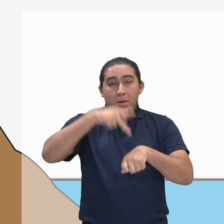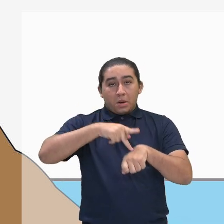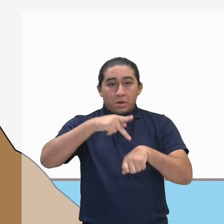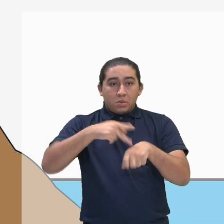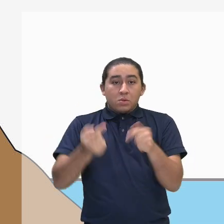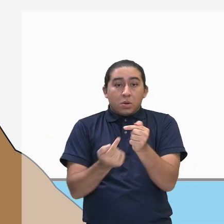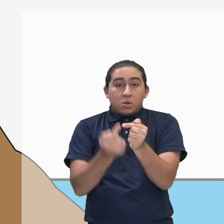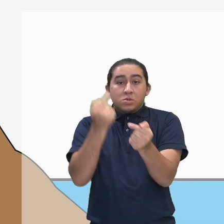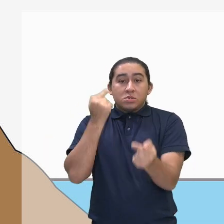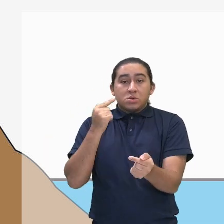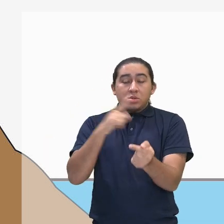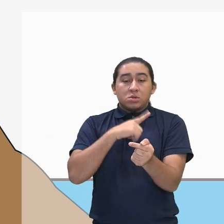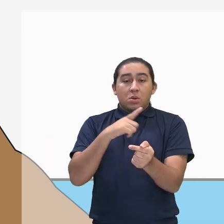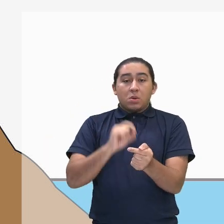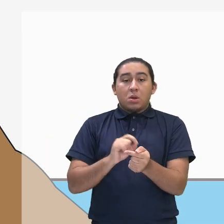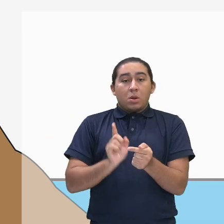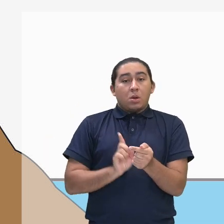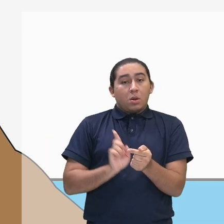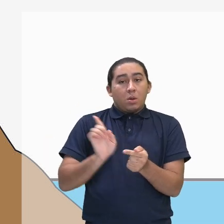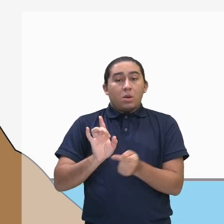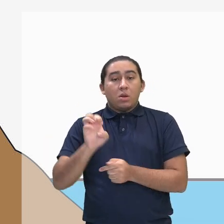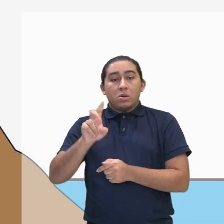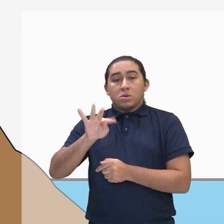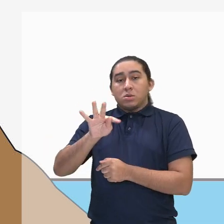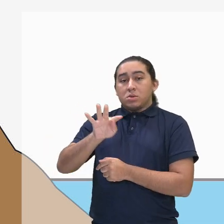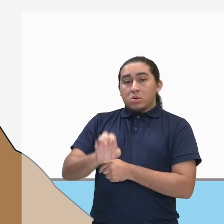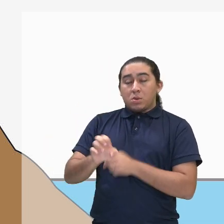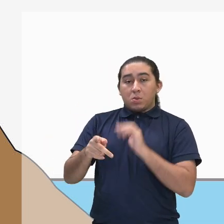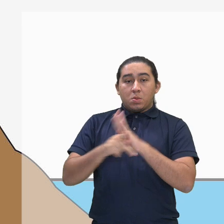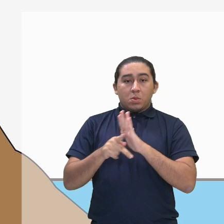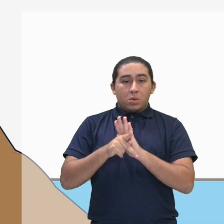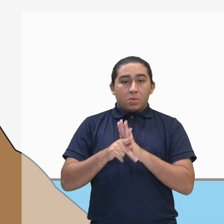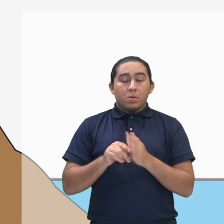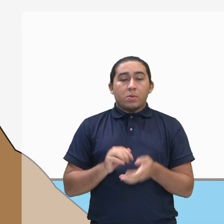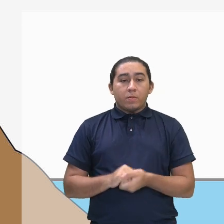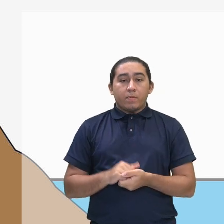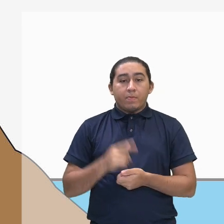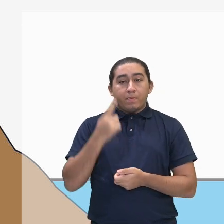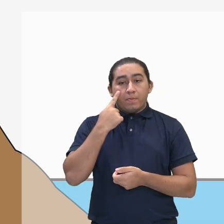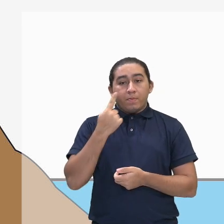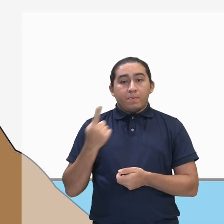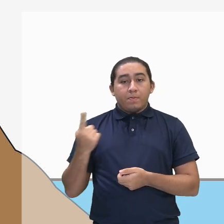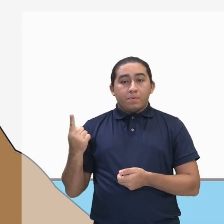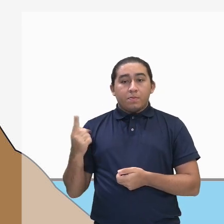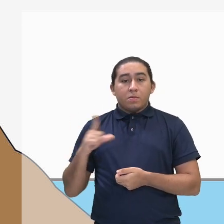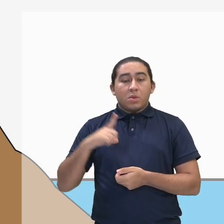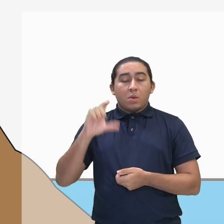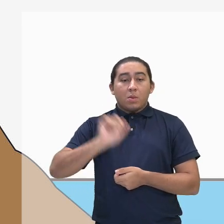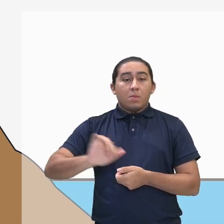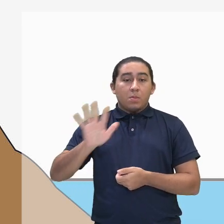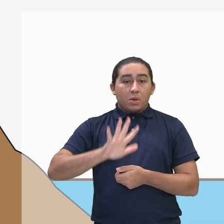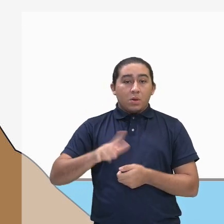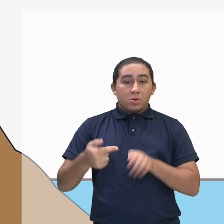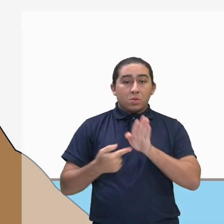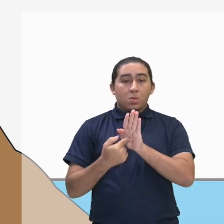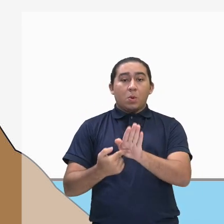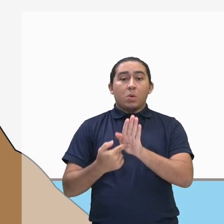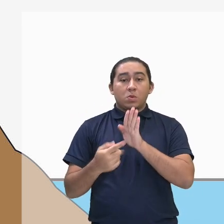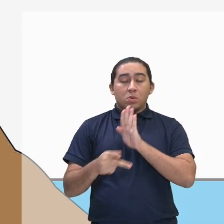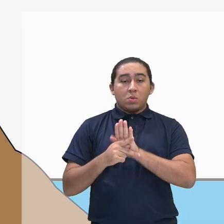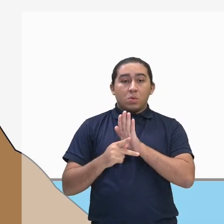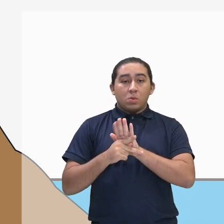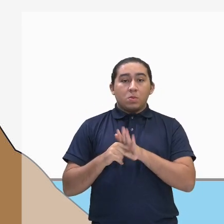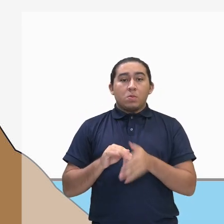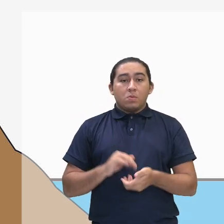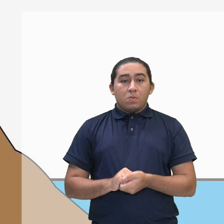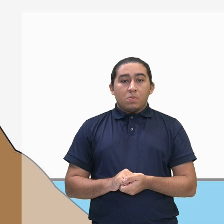limite leste da bacia, né? Então, a gente tem aí uma imagem que representa para a gente esse escudo cristalino, né? Escudo